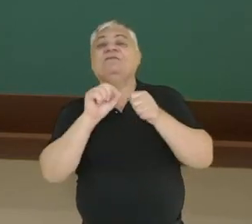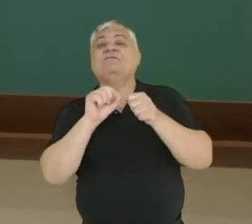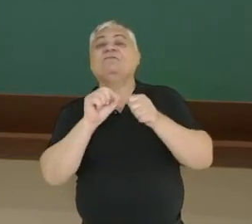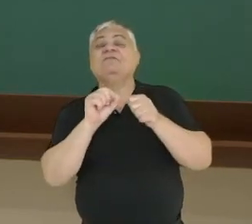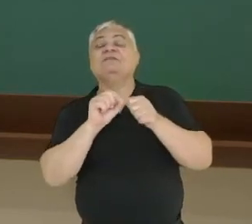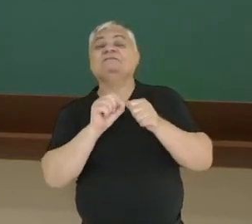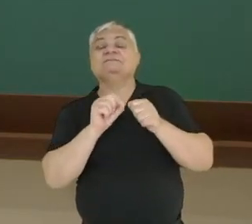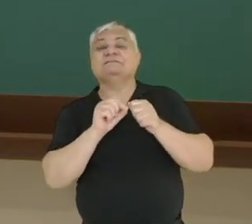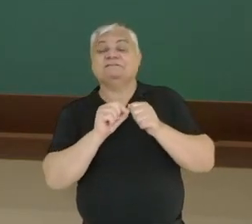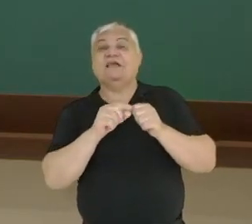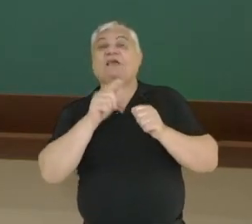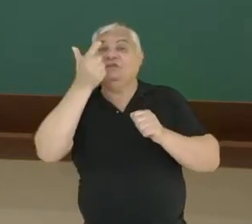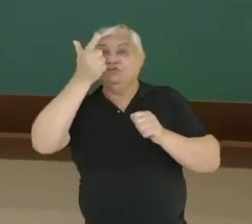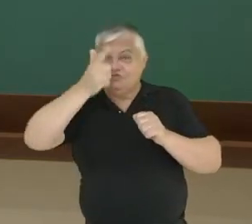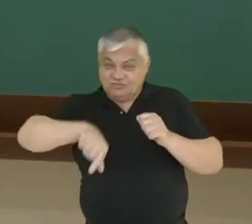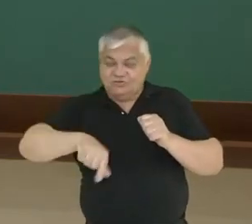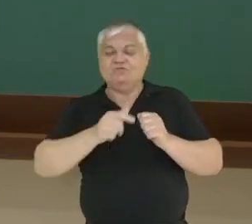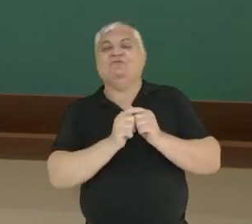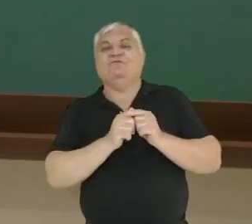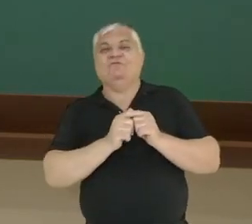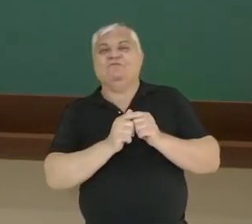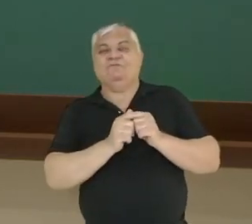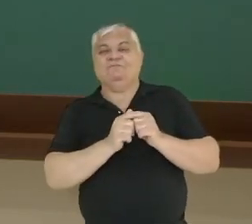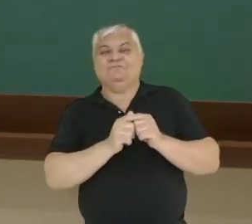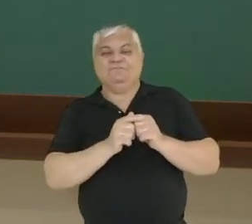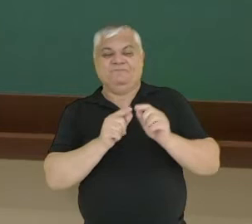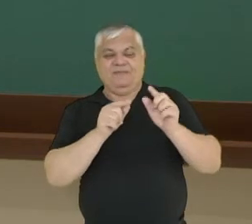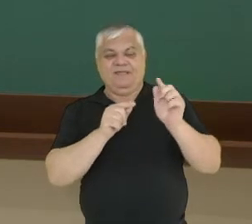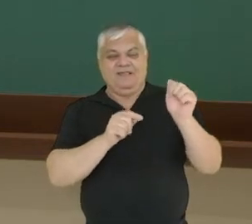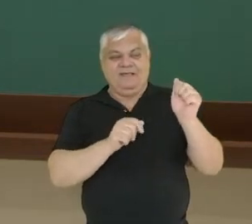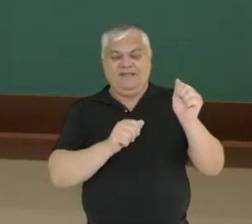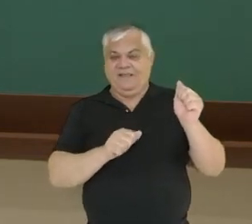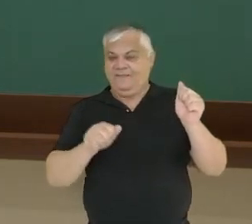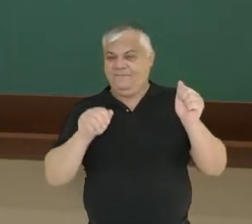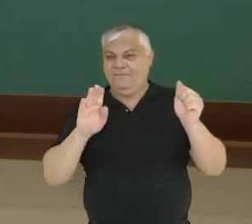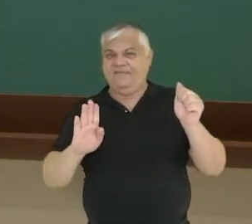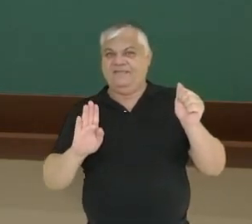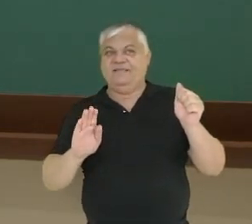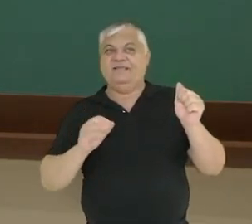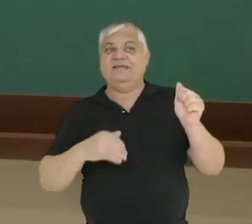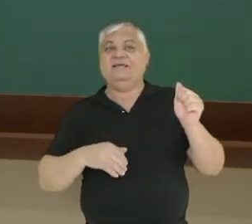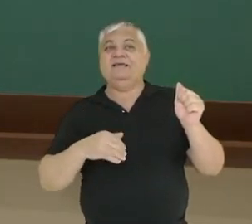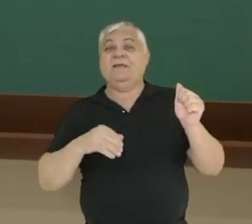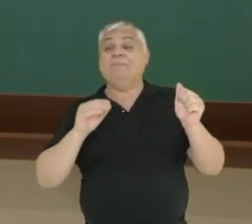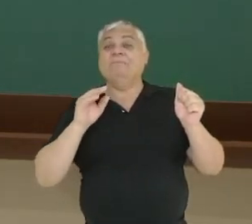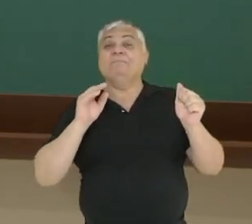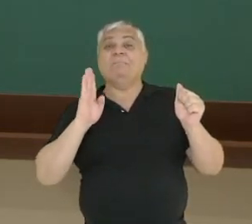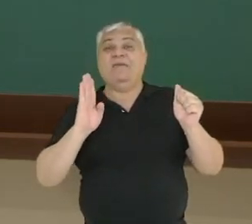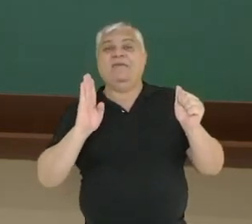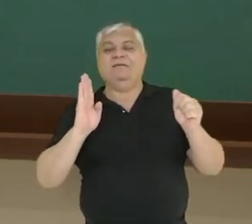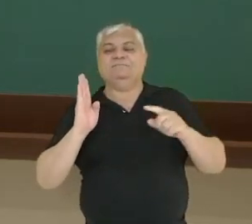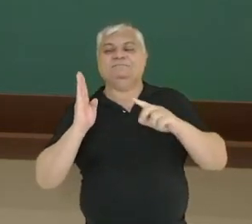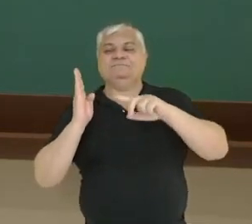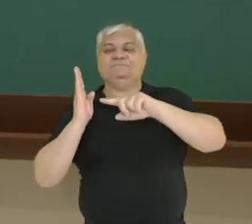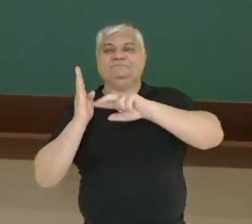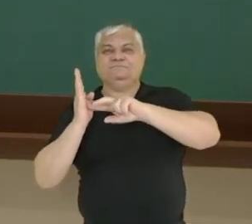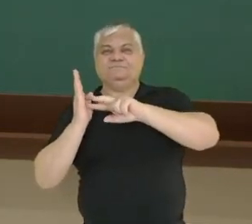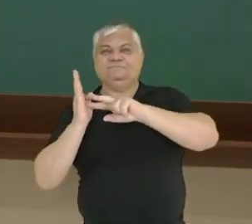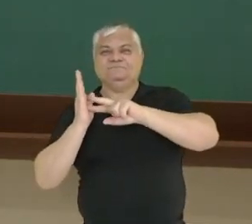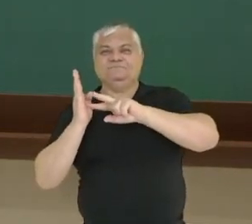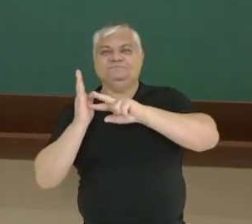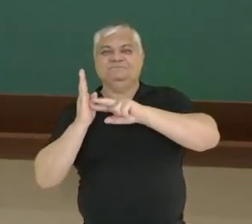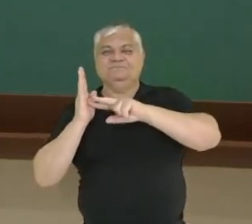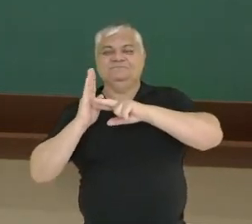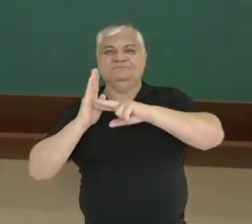a ponta seca do compasso e você vai colocar no ponto B. Isso mesmo, você vai